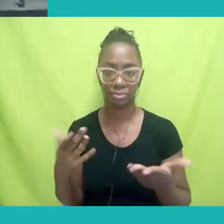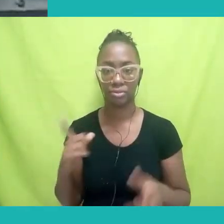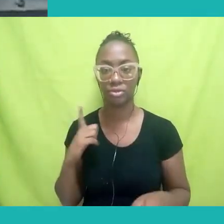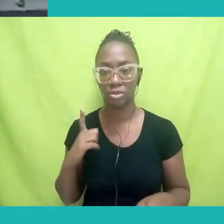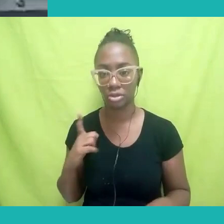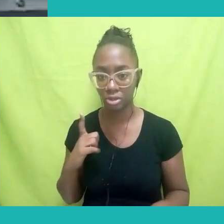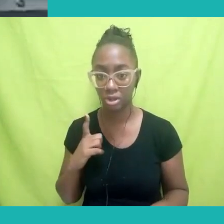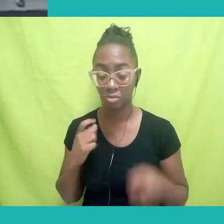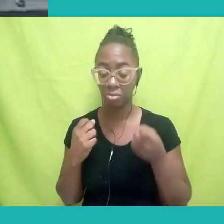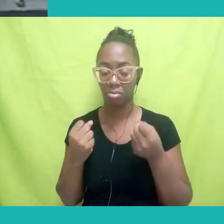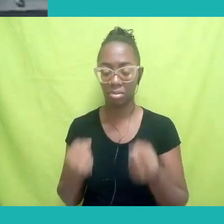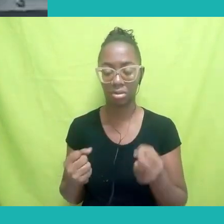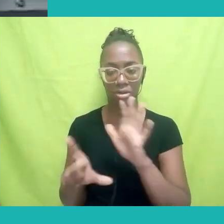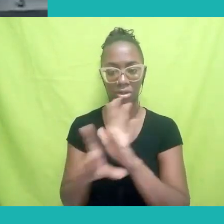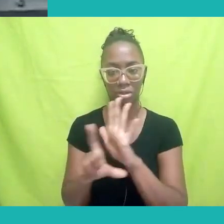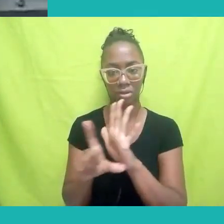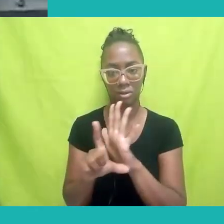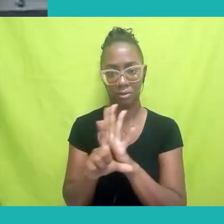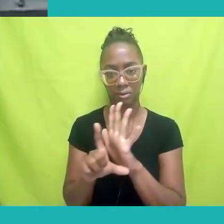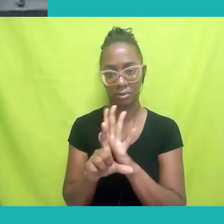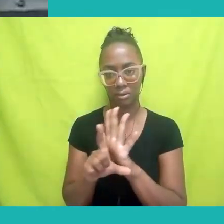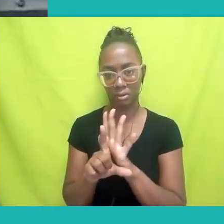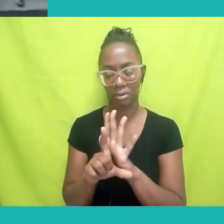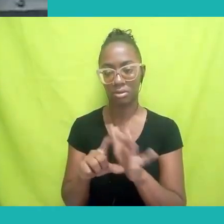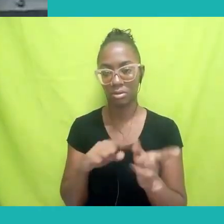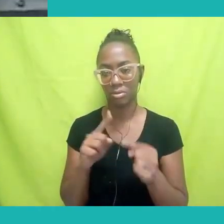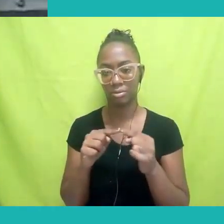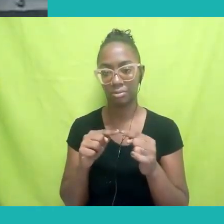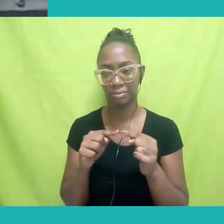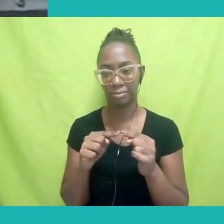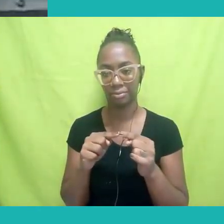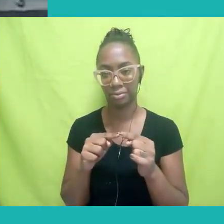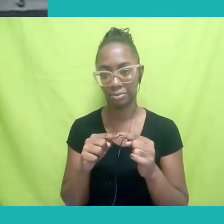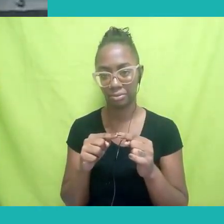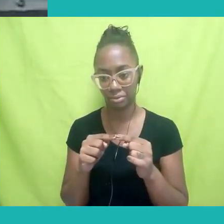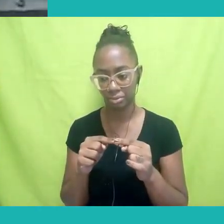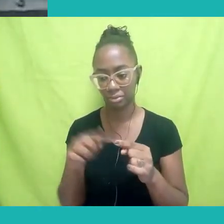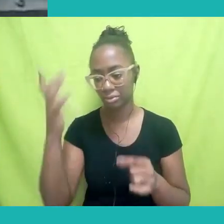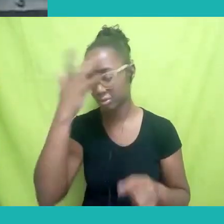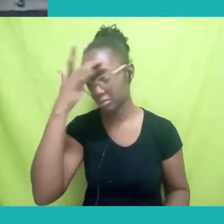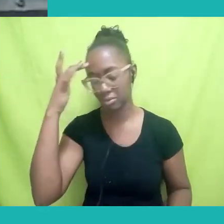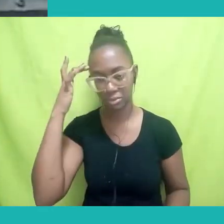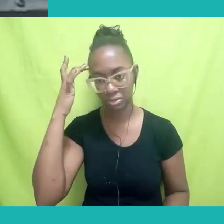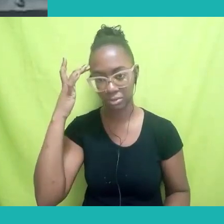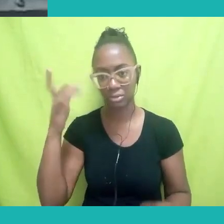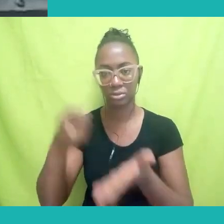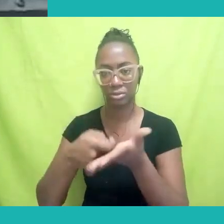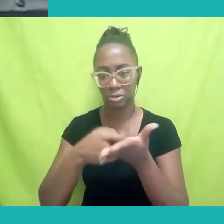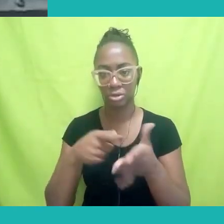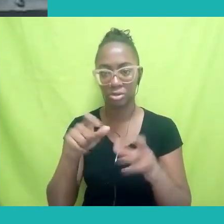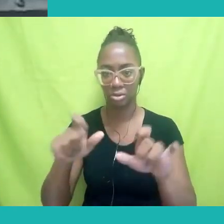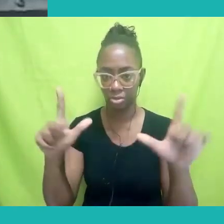grande dessa lei no tocante ao universo dos contribuintes. Tá? Vou compartilhar novamente